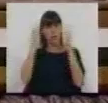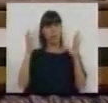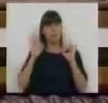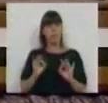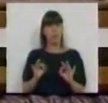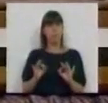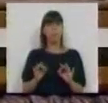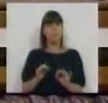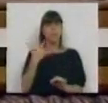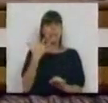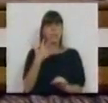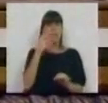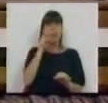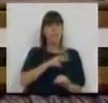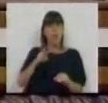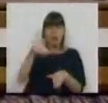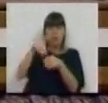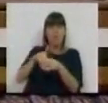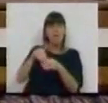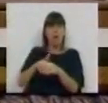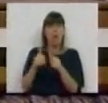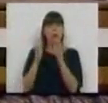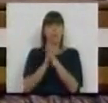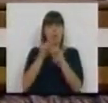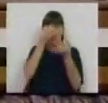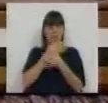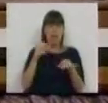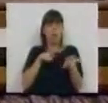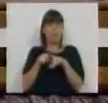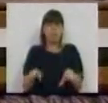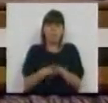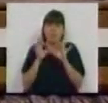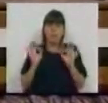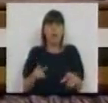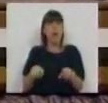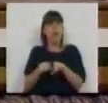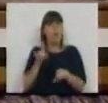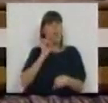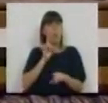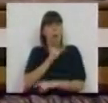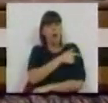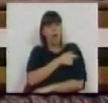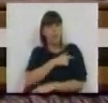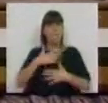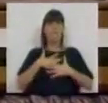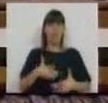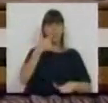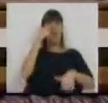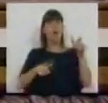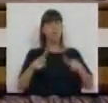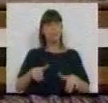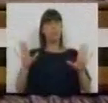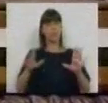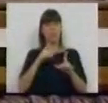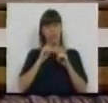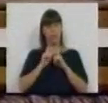democrata. Os 5 milhões de votos, todos com igual dignidade política, todos com igual qualidade de representação da vontade popular,